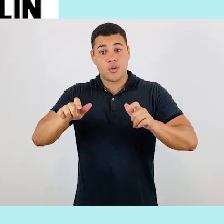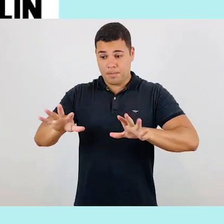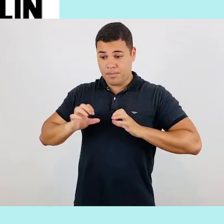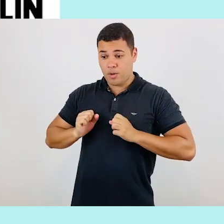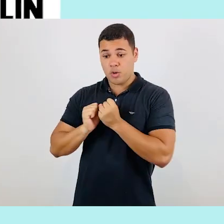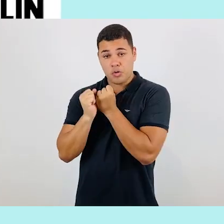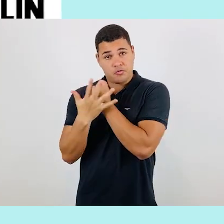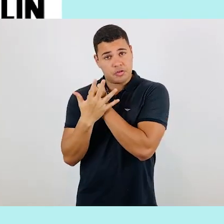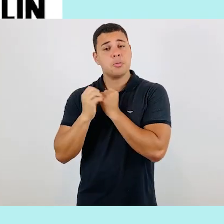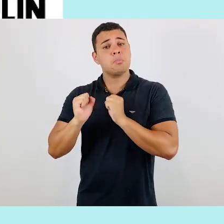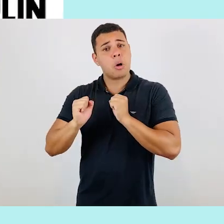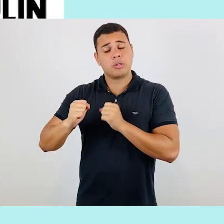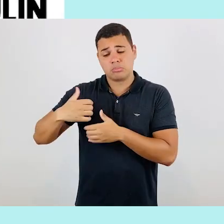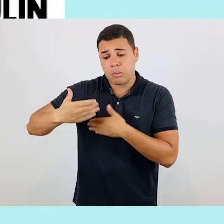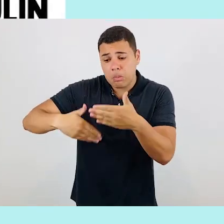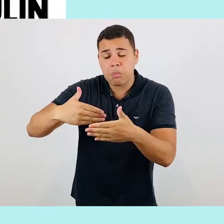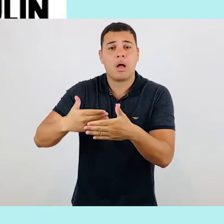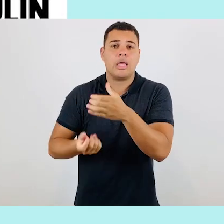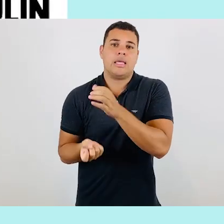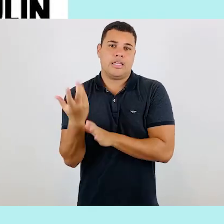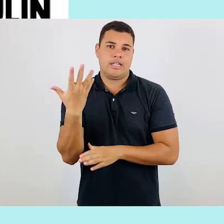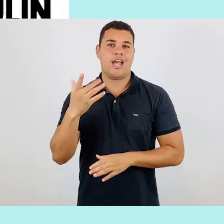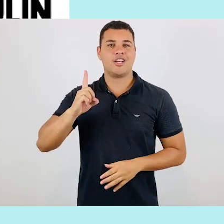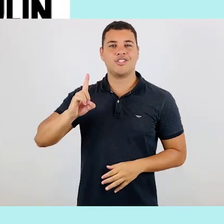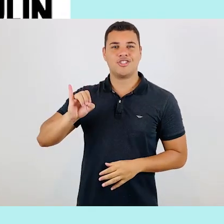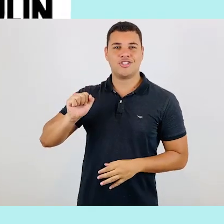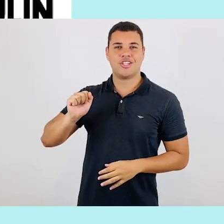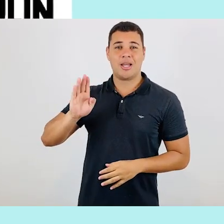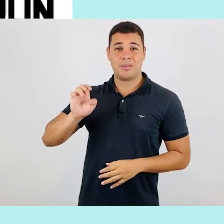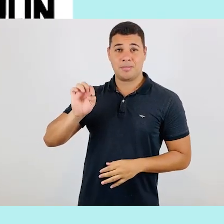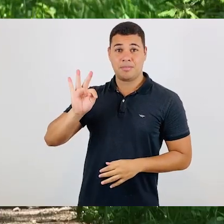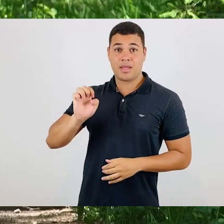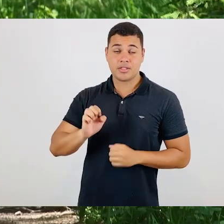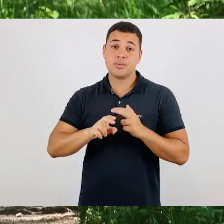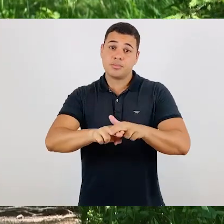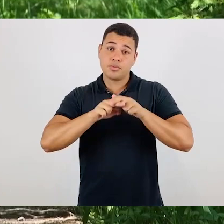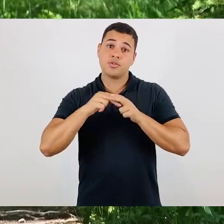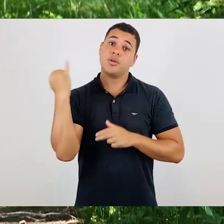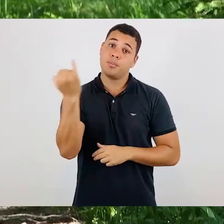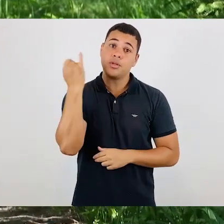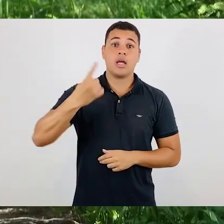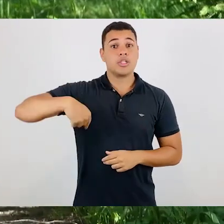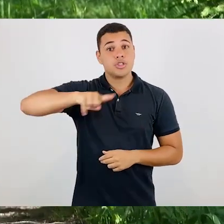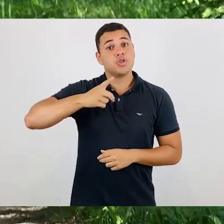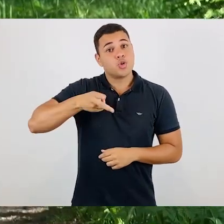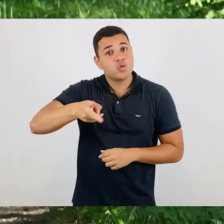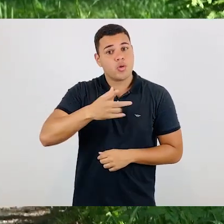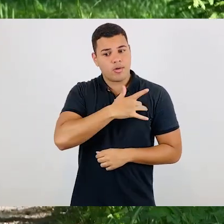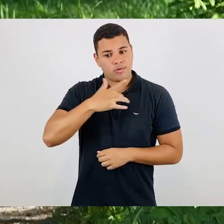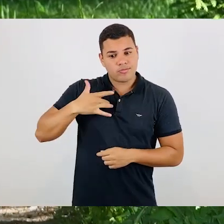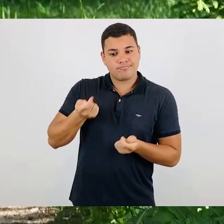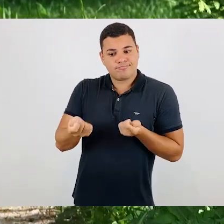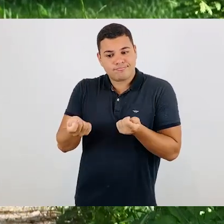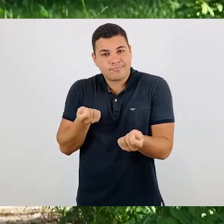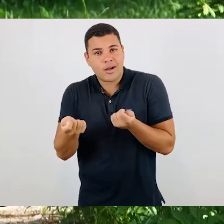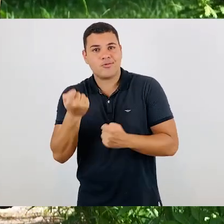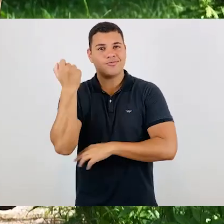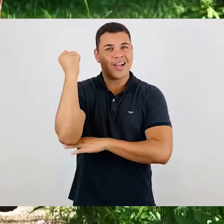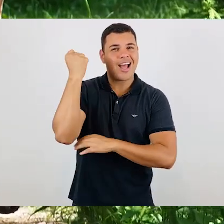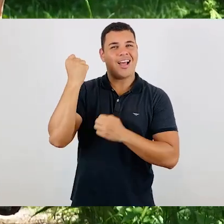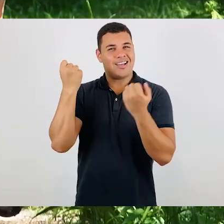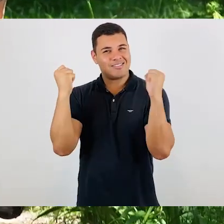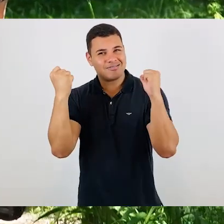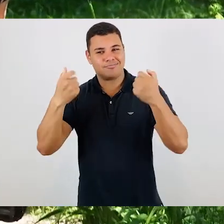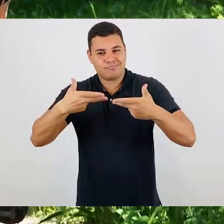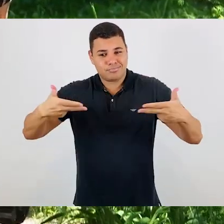até mesmo desenvolver o diabetes no pós-Covid. Então, é muito importante a pessoa ter uma saúde em dia para que no presente mesmo ela usufrua dos